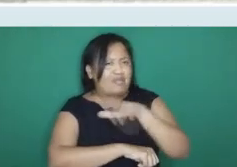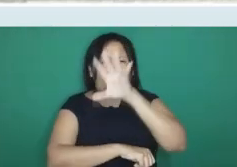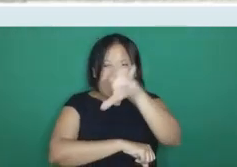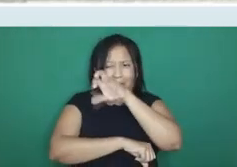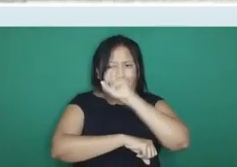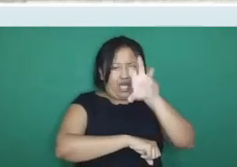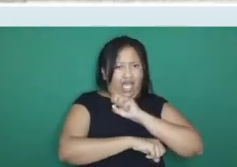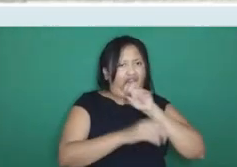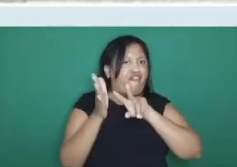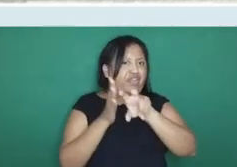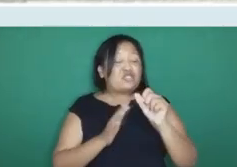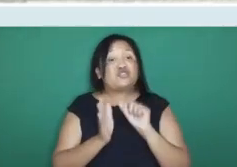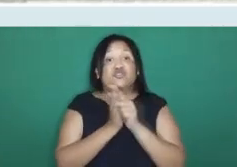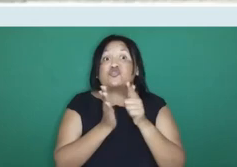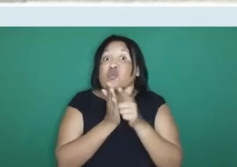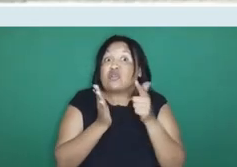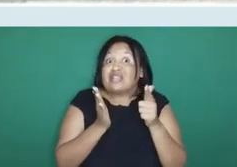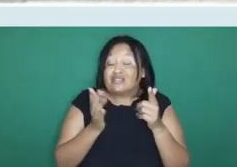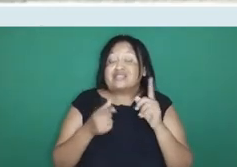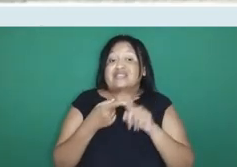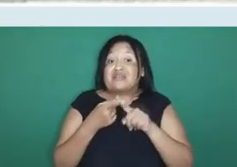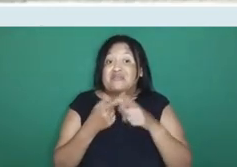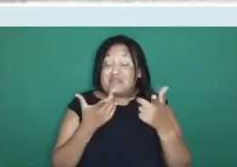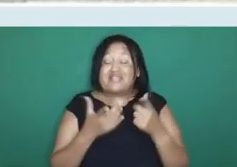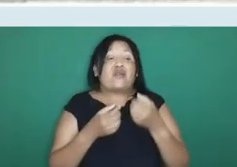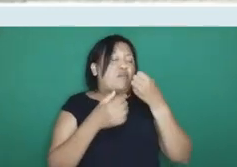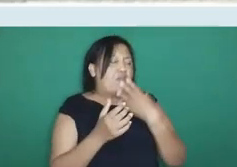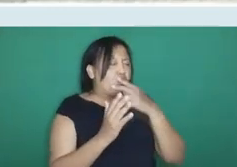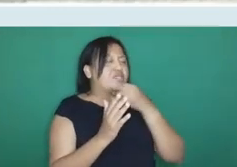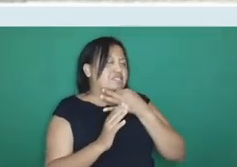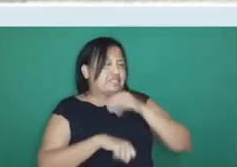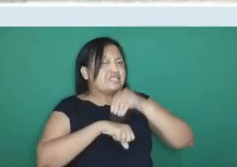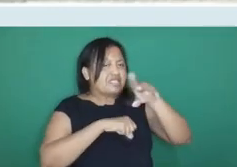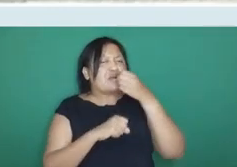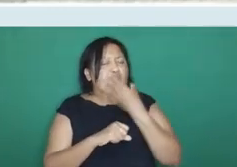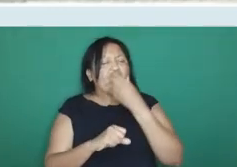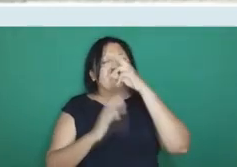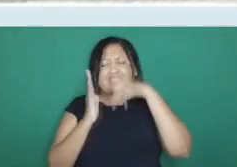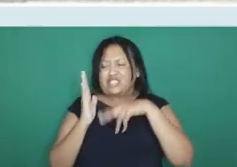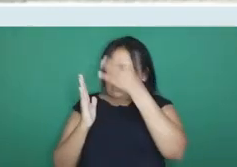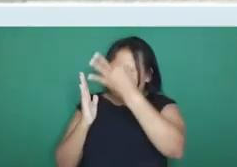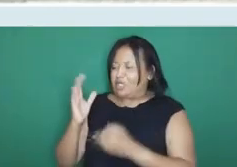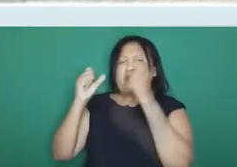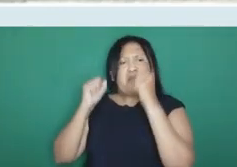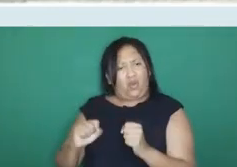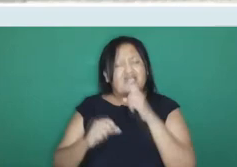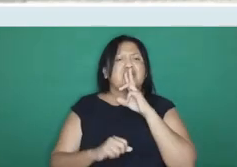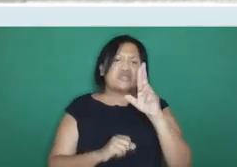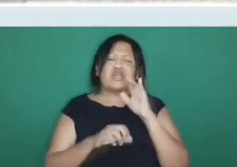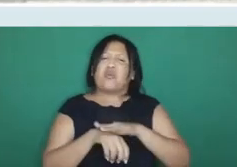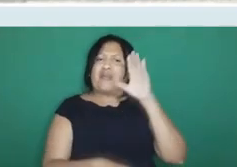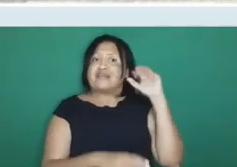e aqui o jornal que o Superman tá lendo também traz uma dica boa de leitura para que a gente possa responder à questão com mais segurança